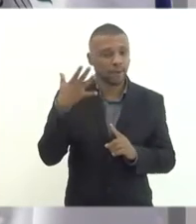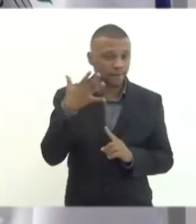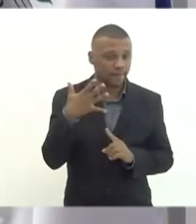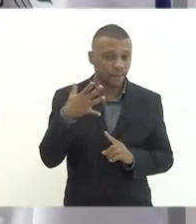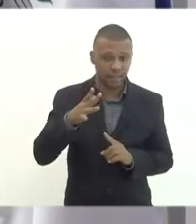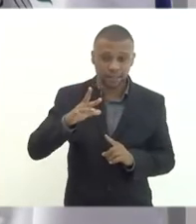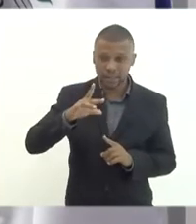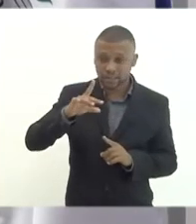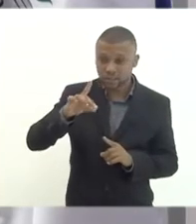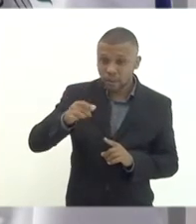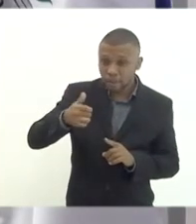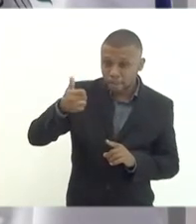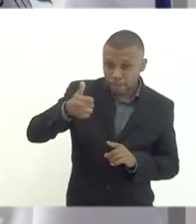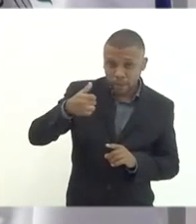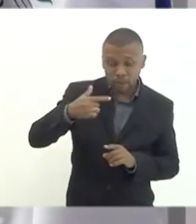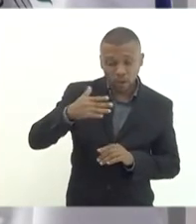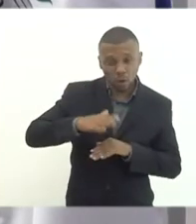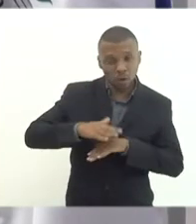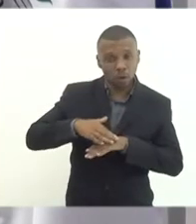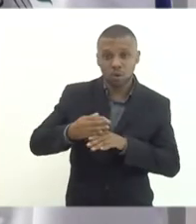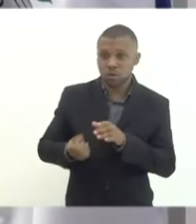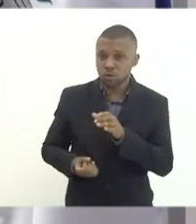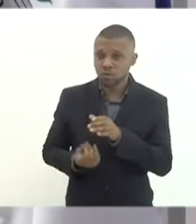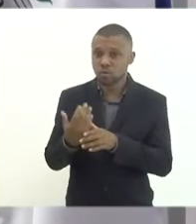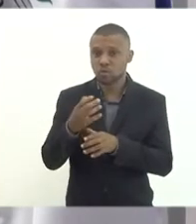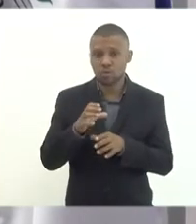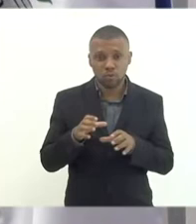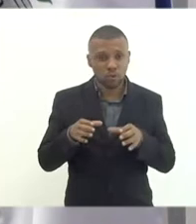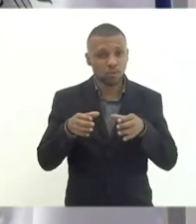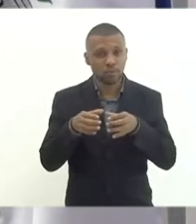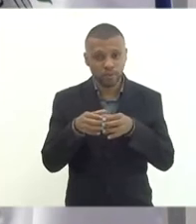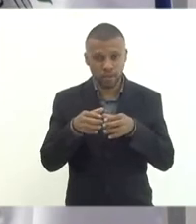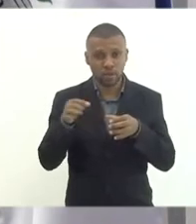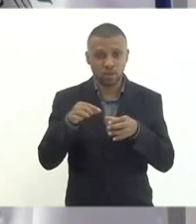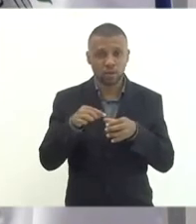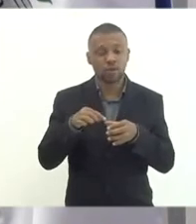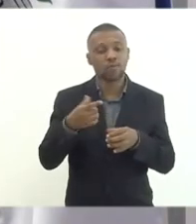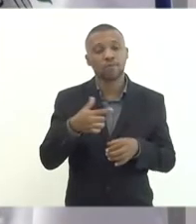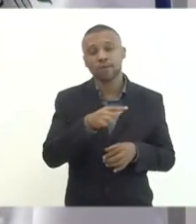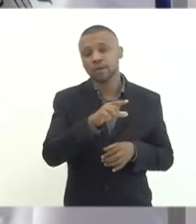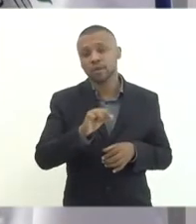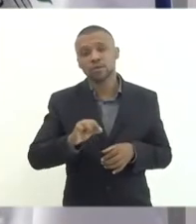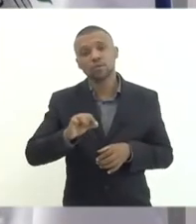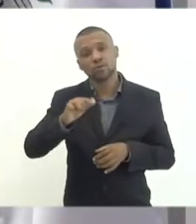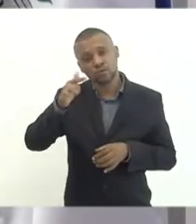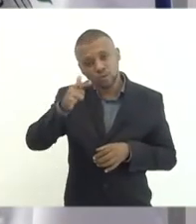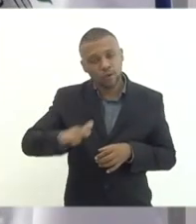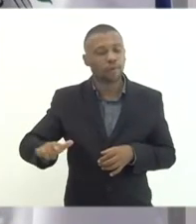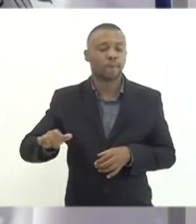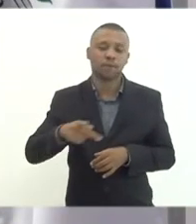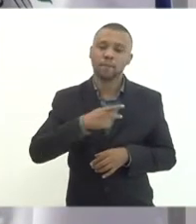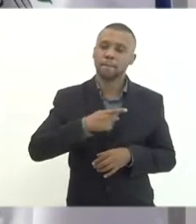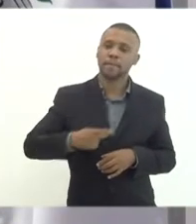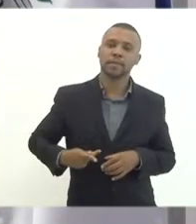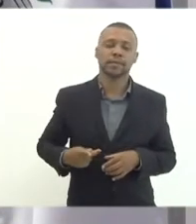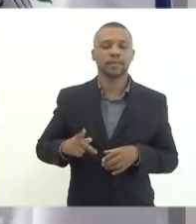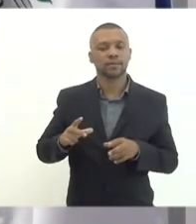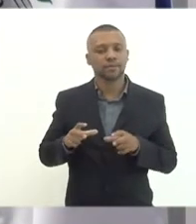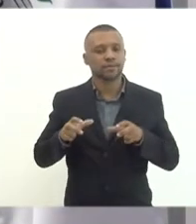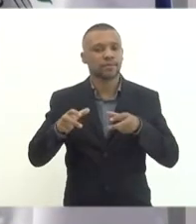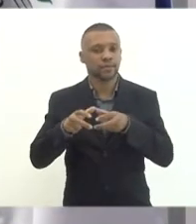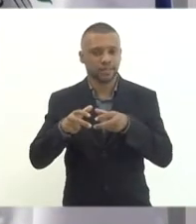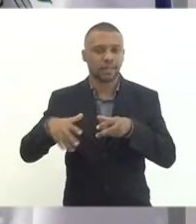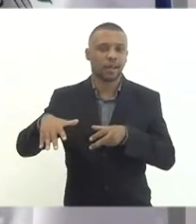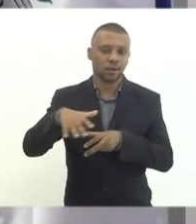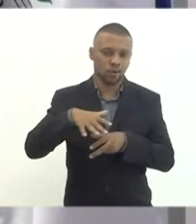primeiro dia que eu instalei essa comissão e Fui eleito presidente da E é porque